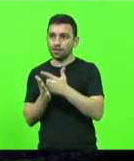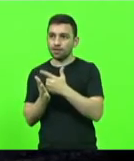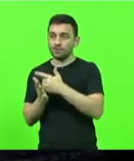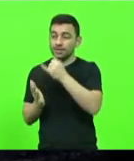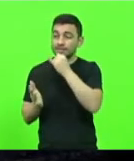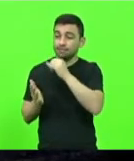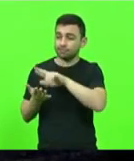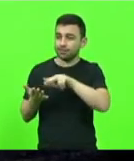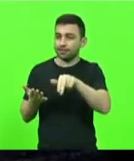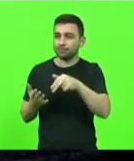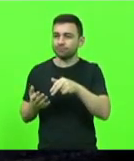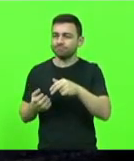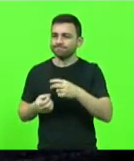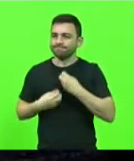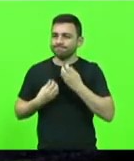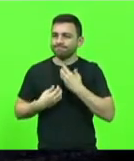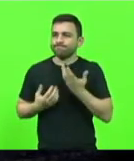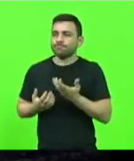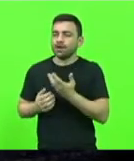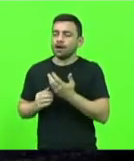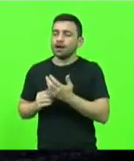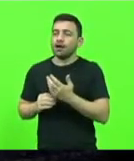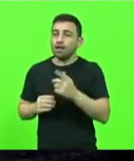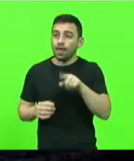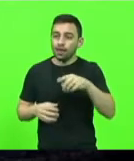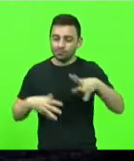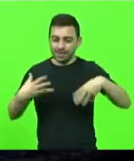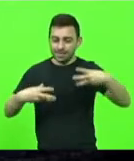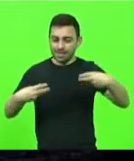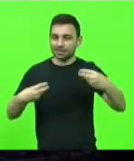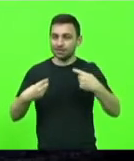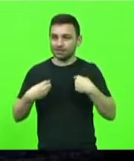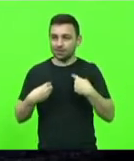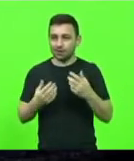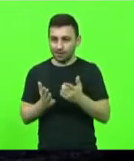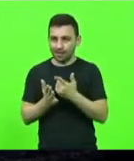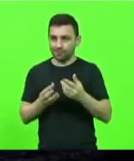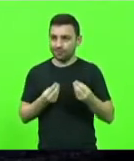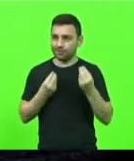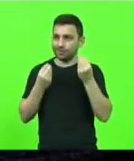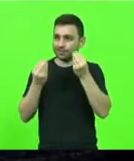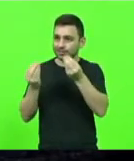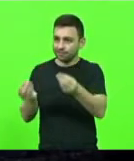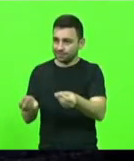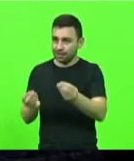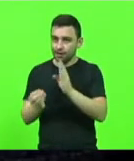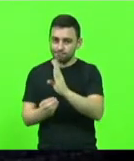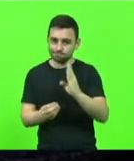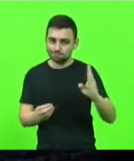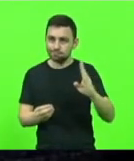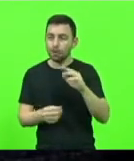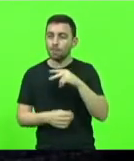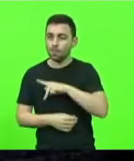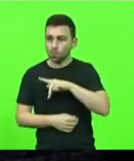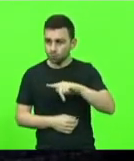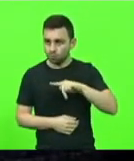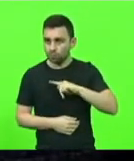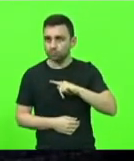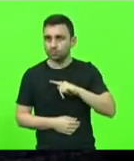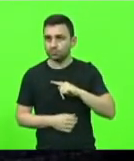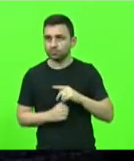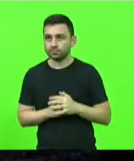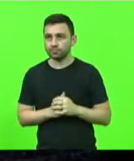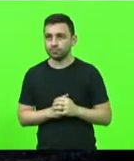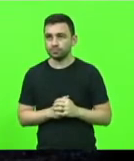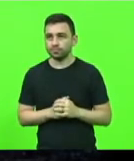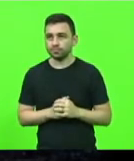inspiração esse exemplar é um presente que eu gostaria de deixar para a biblioteca pública o